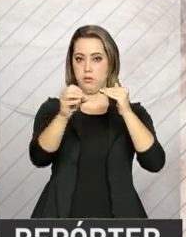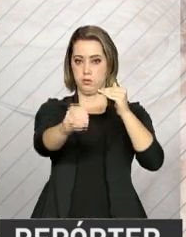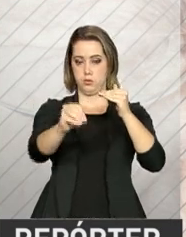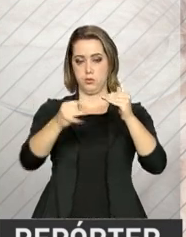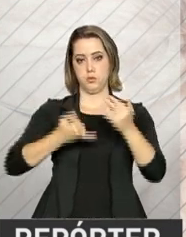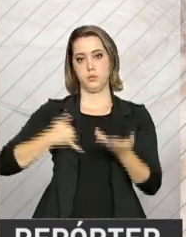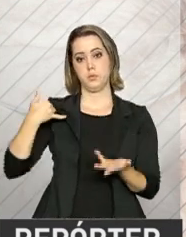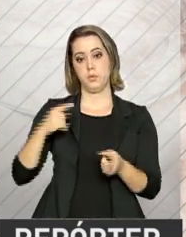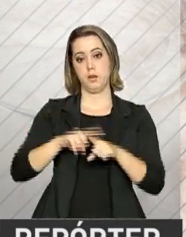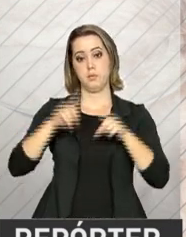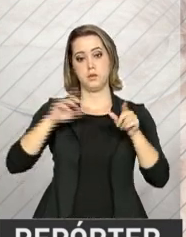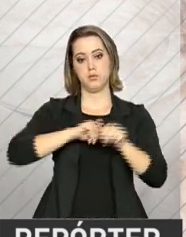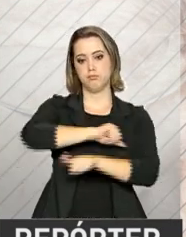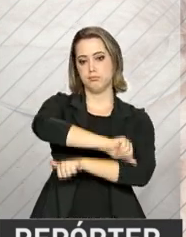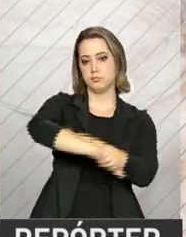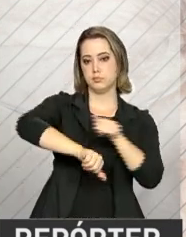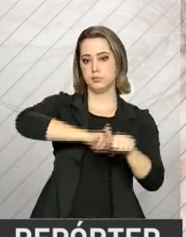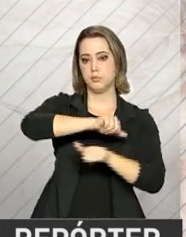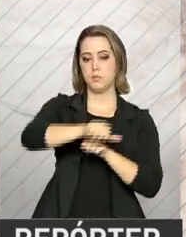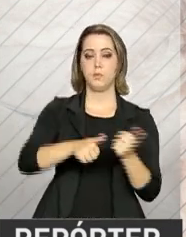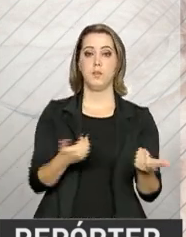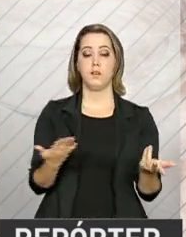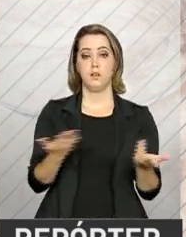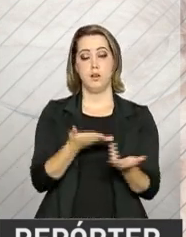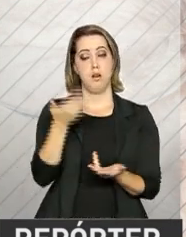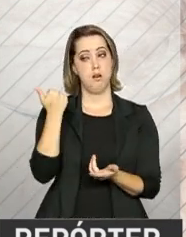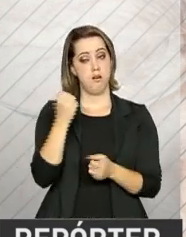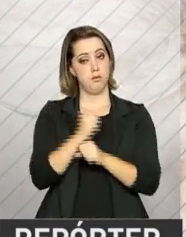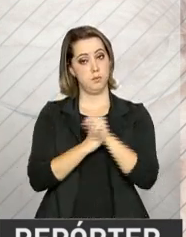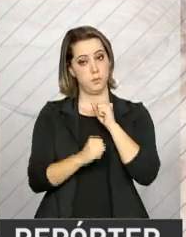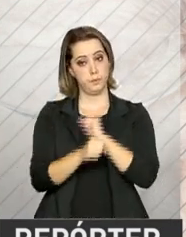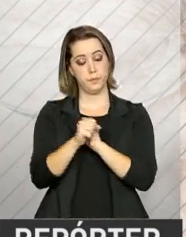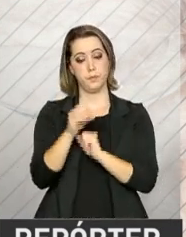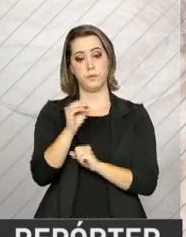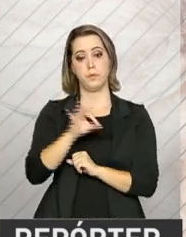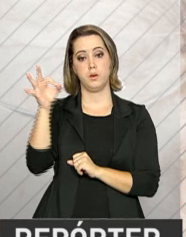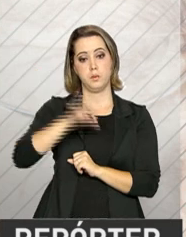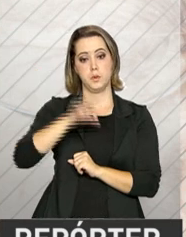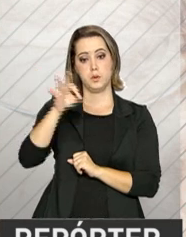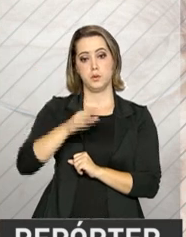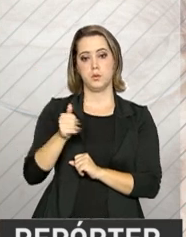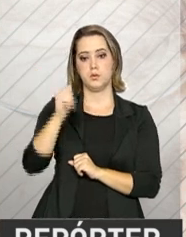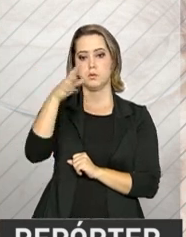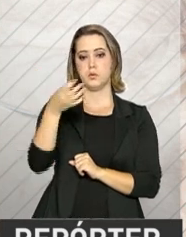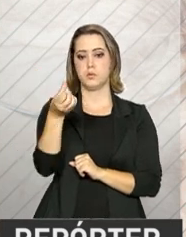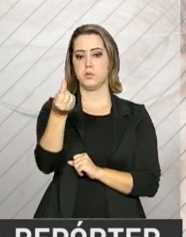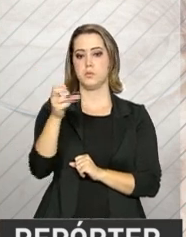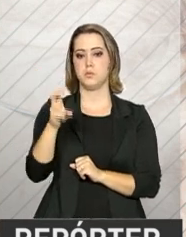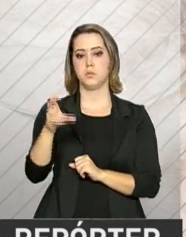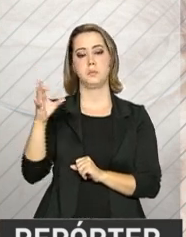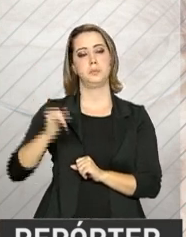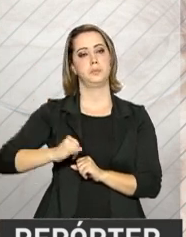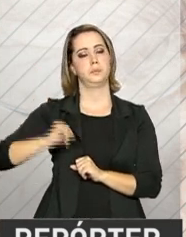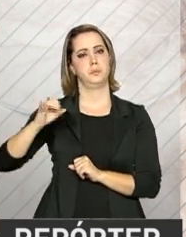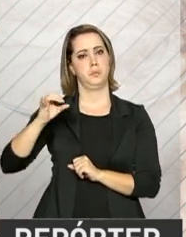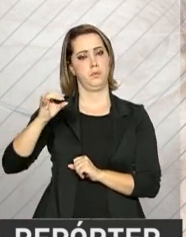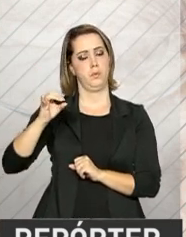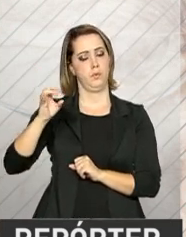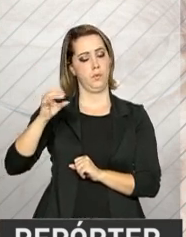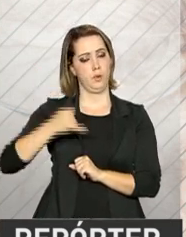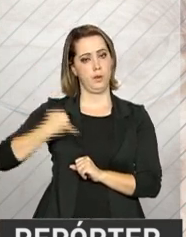pirâmide etária vem se transformando ao longo dos anos. No ano passado, o percentual de pessoas acima de 65 anos era